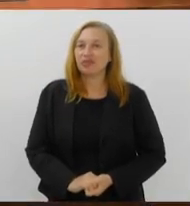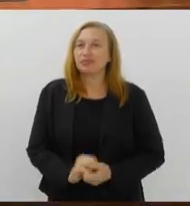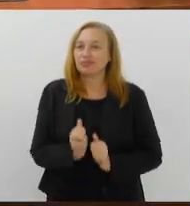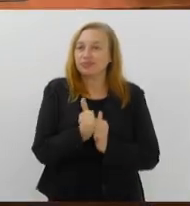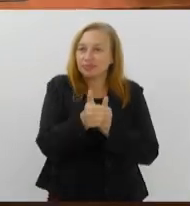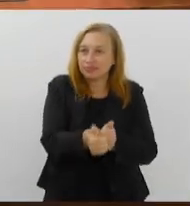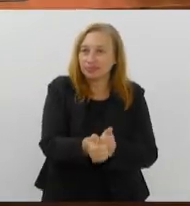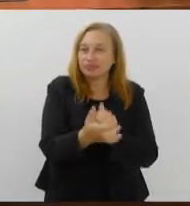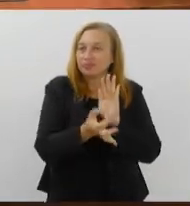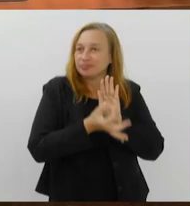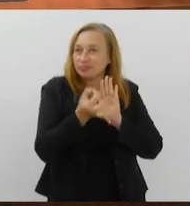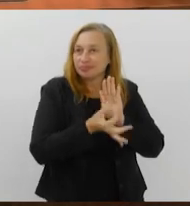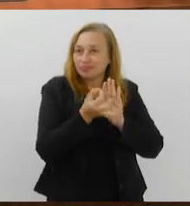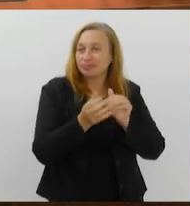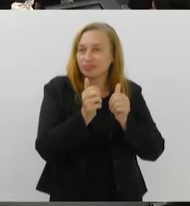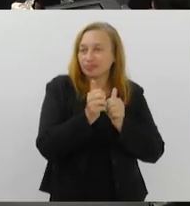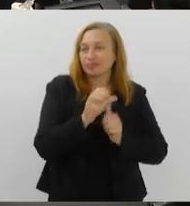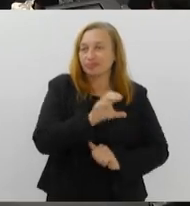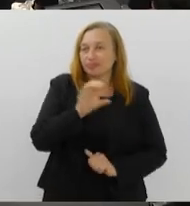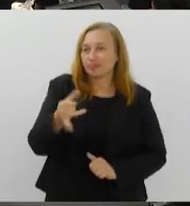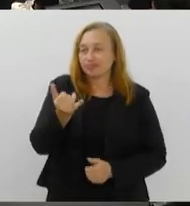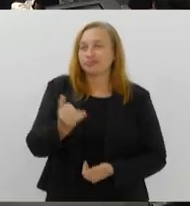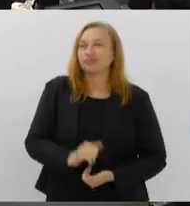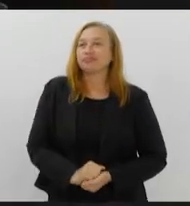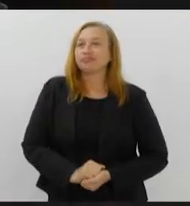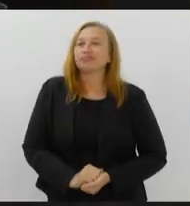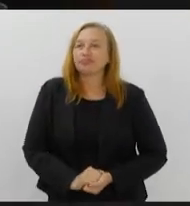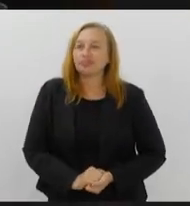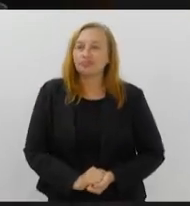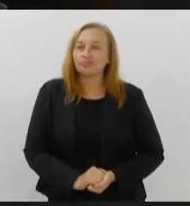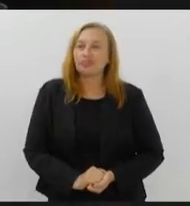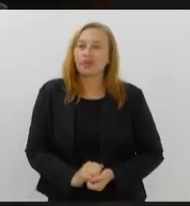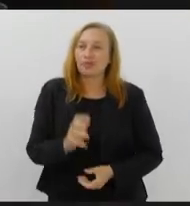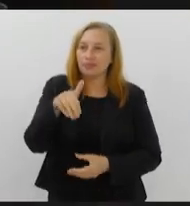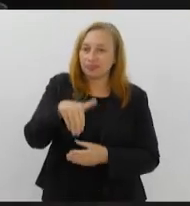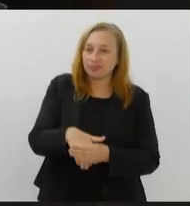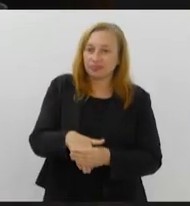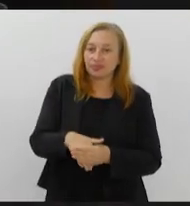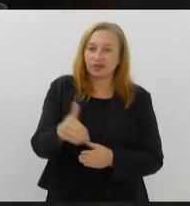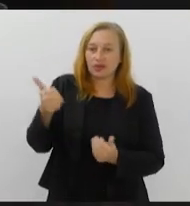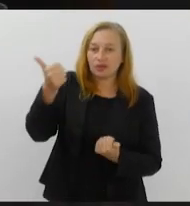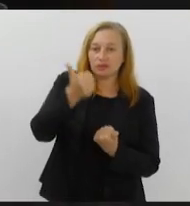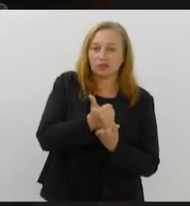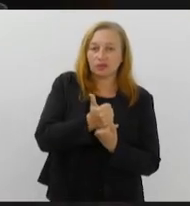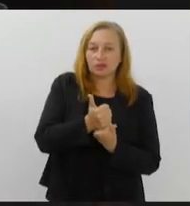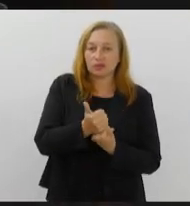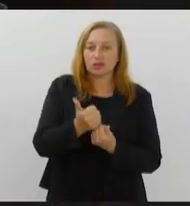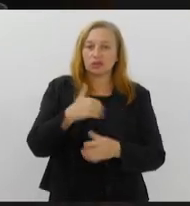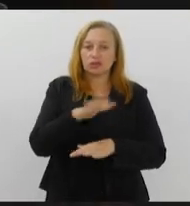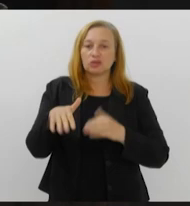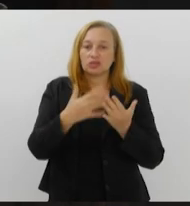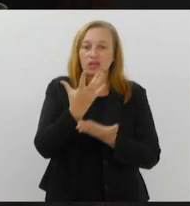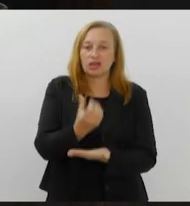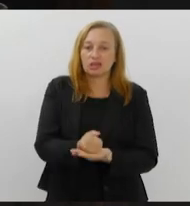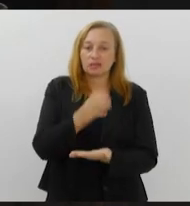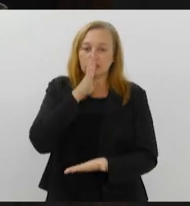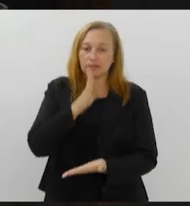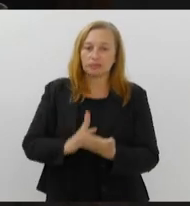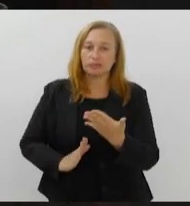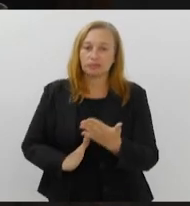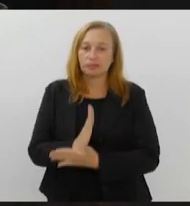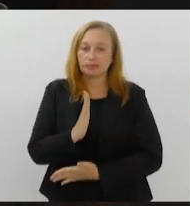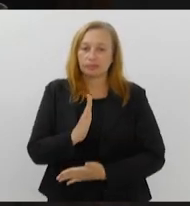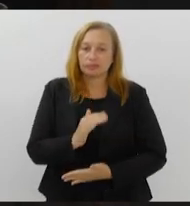Acompanho o parecer da CCJ. Com os pareceres emitidos em votação substitutivo, senhores que aprovam, permaneçam como